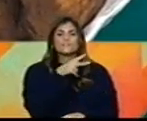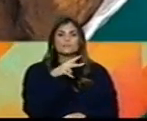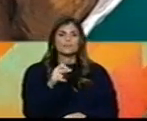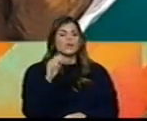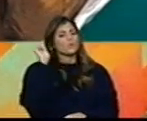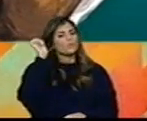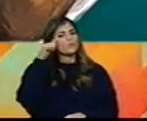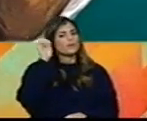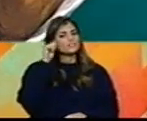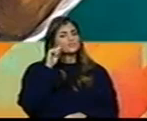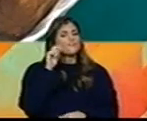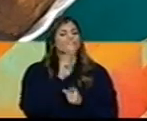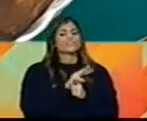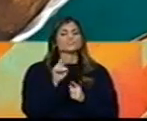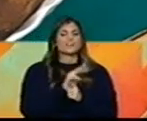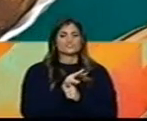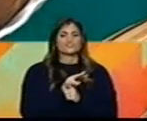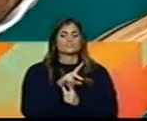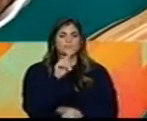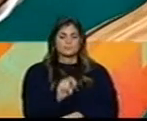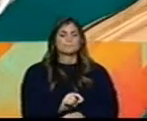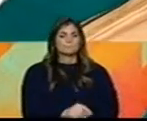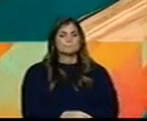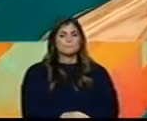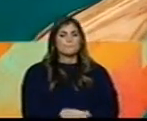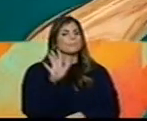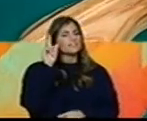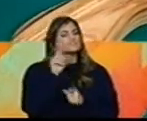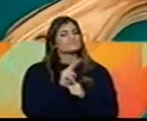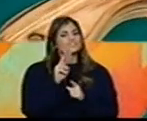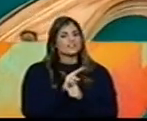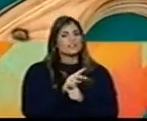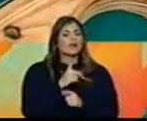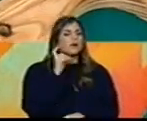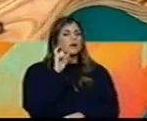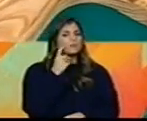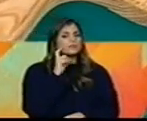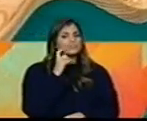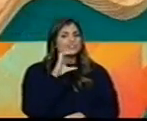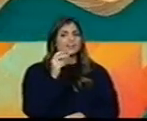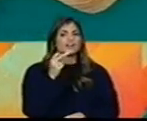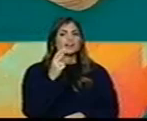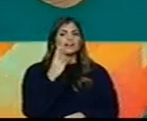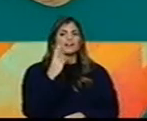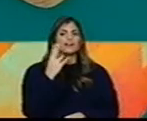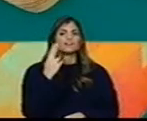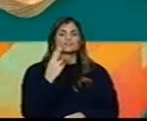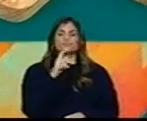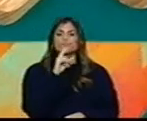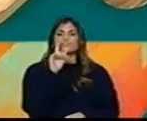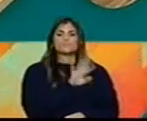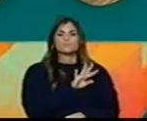são... São vegetais. São vegetais, vegetais, leite vegetal, não é? Sim, leite vegetal. Chamado leite vegetal. De amêndoas, de caju, depois podem